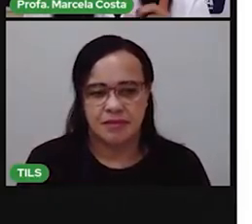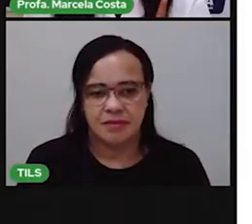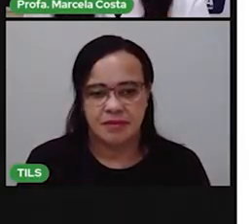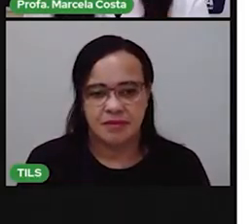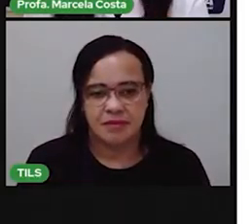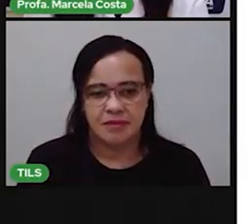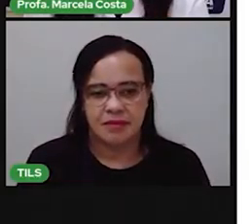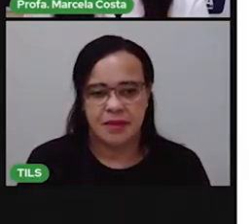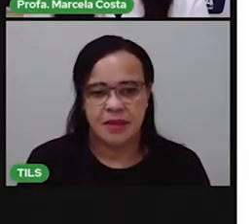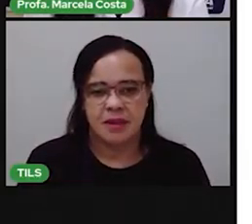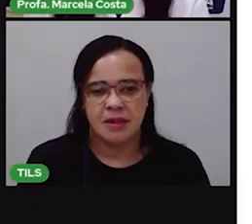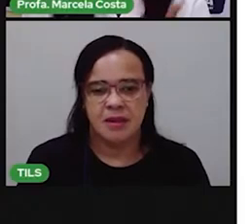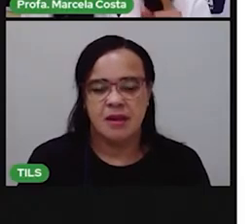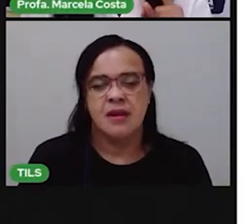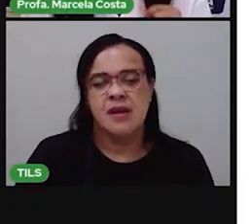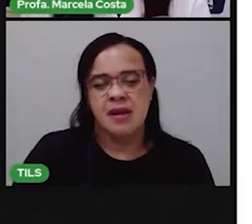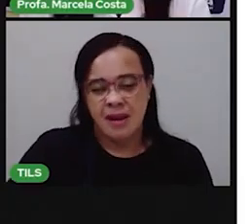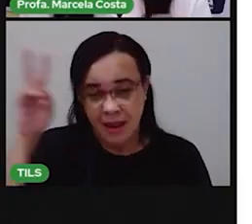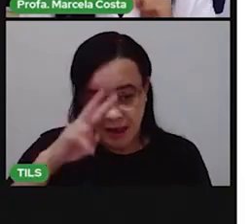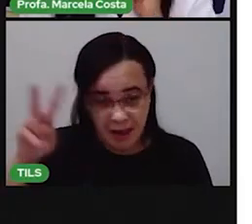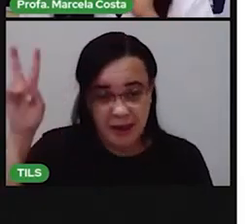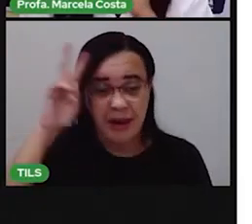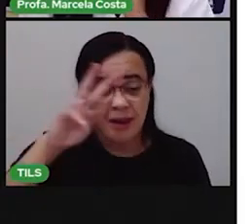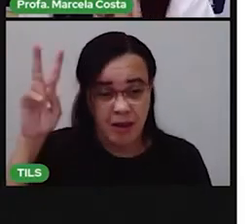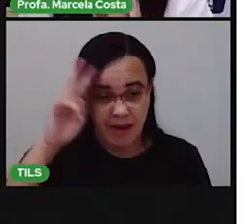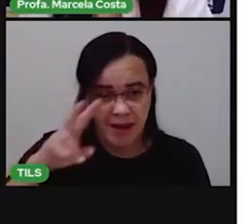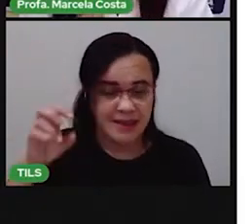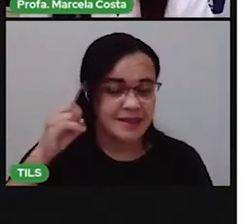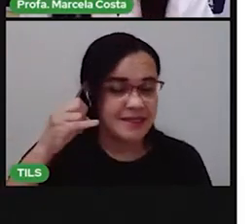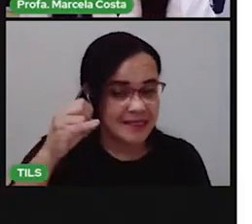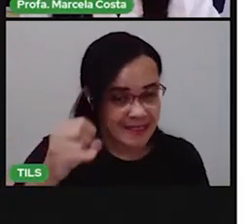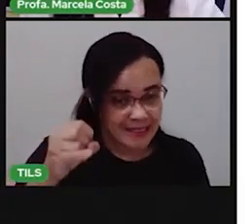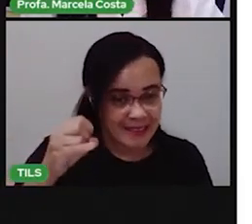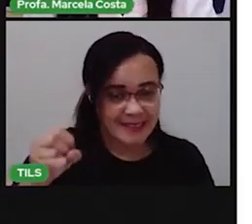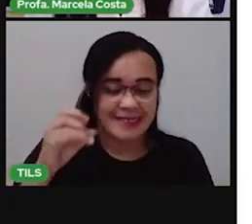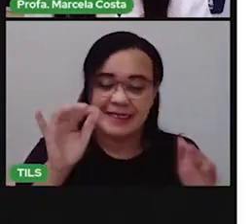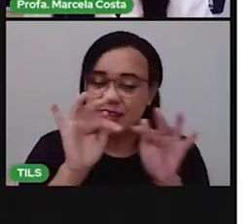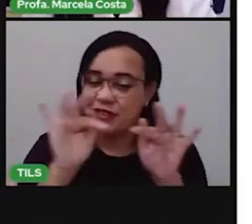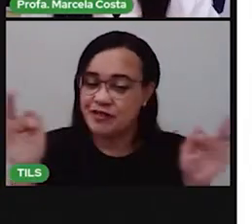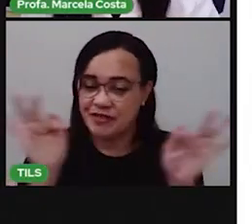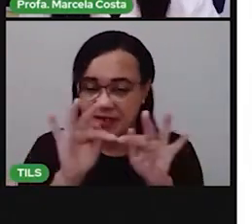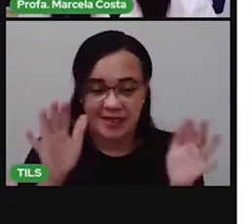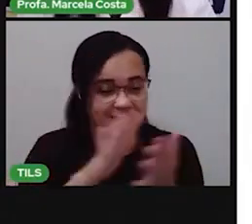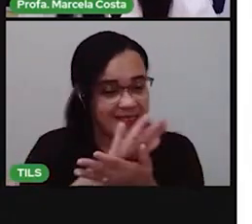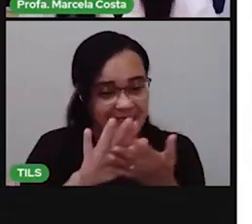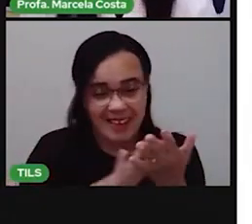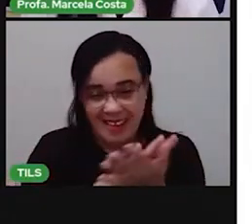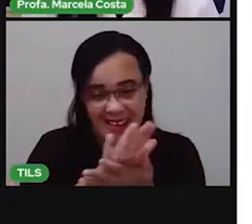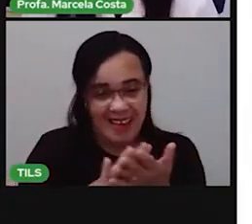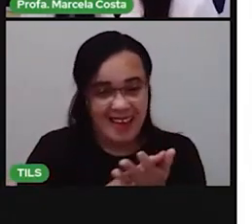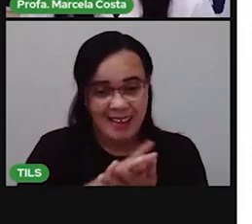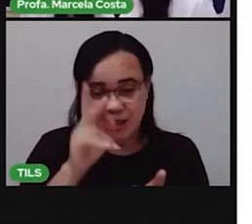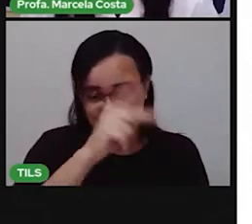Lembra que se não fizer a indicação do mestre, vai ter que pagar uma prenda.